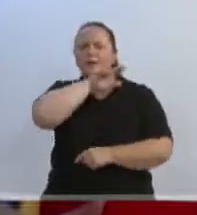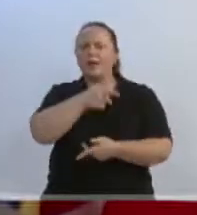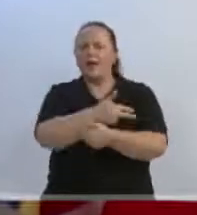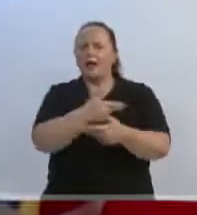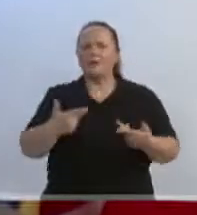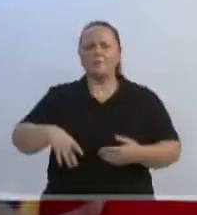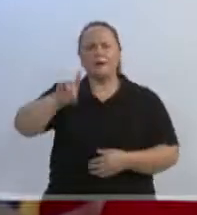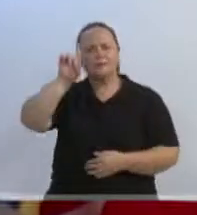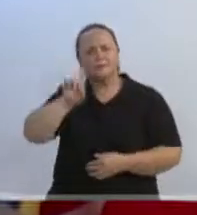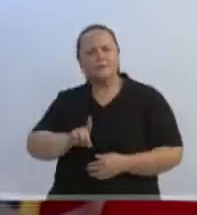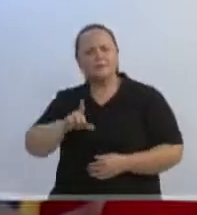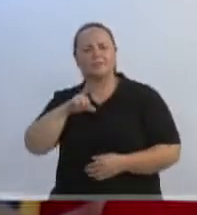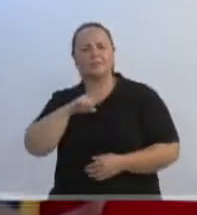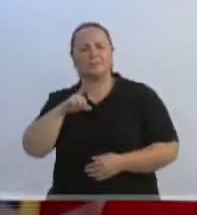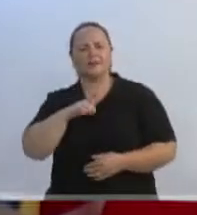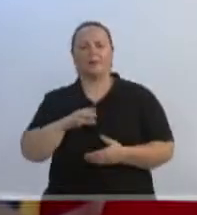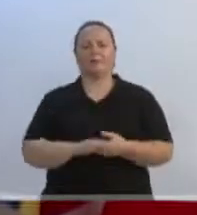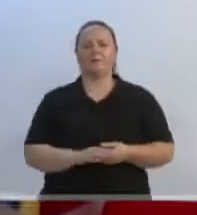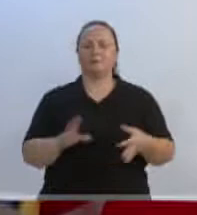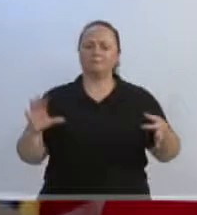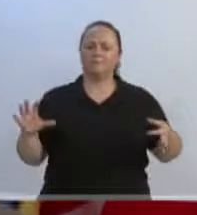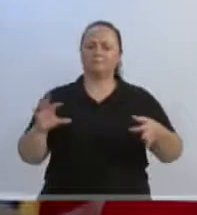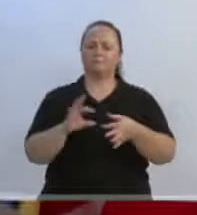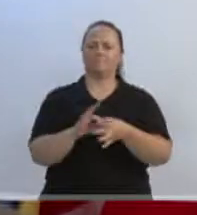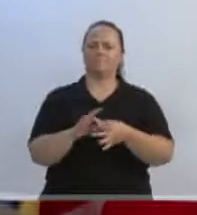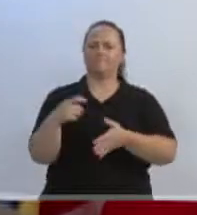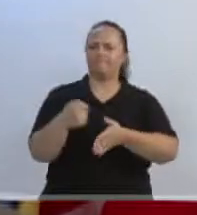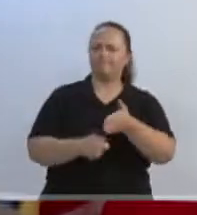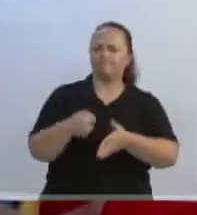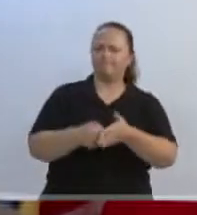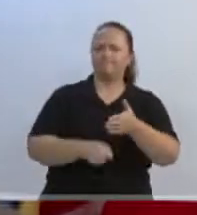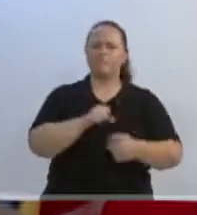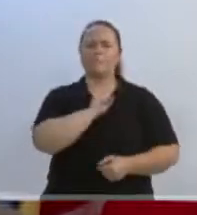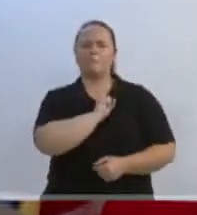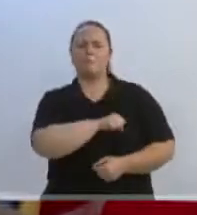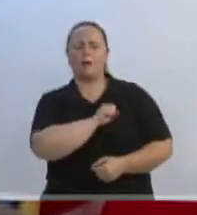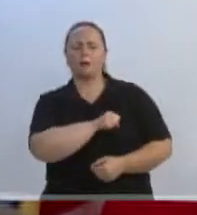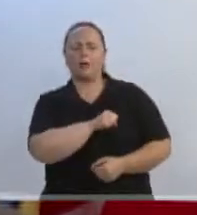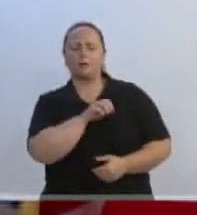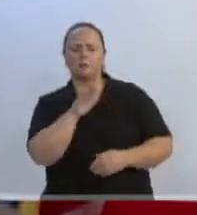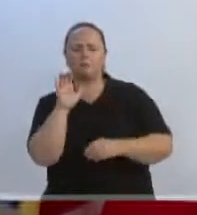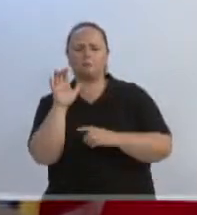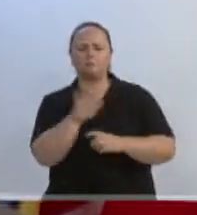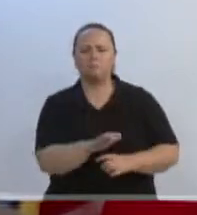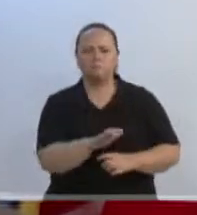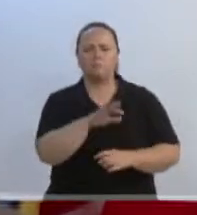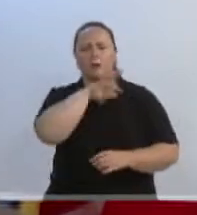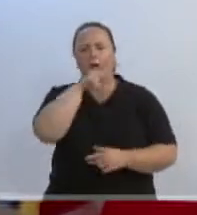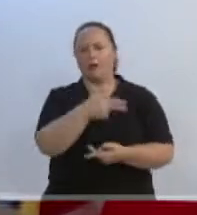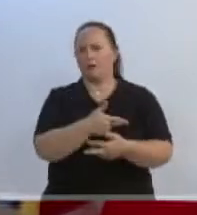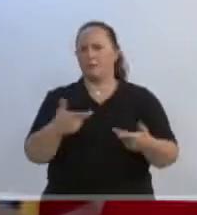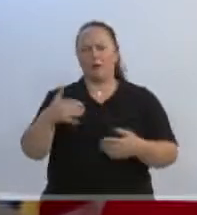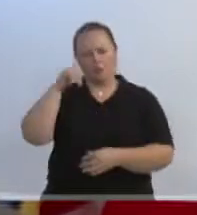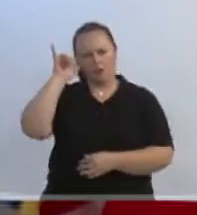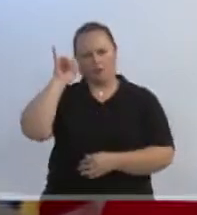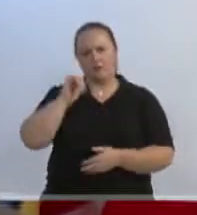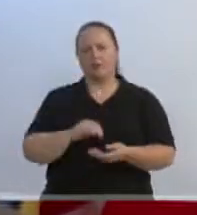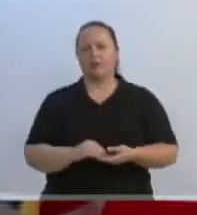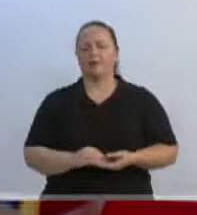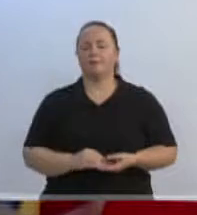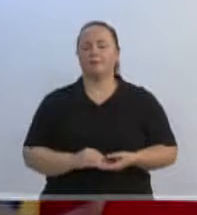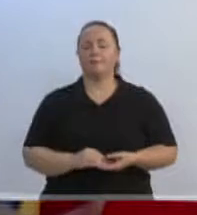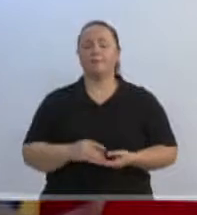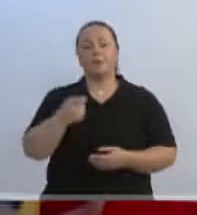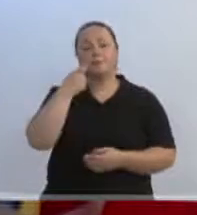conta na luta contra a crueldade o programa esquadrão pet vai realizar nesta sexta feira dia